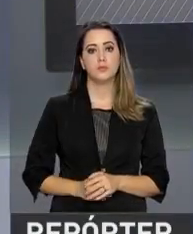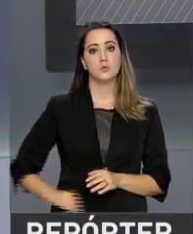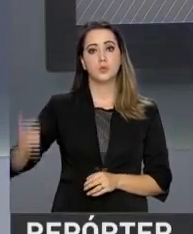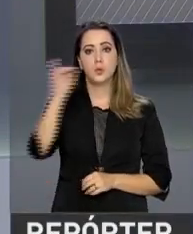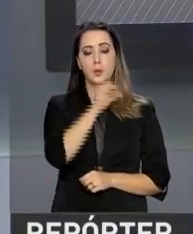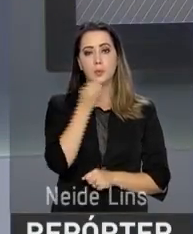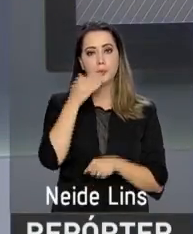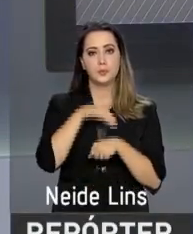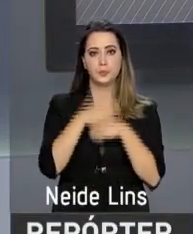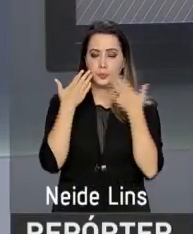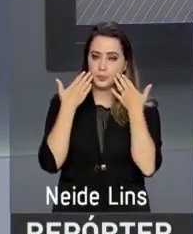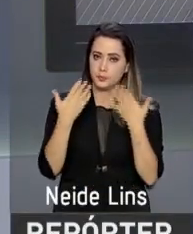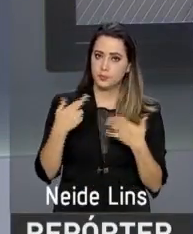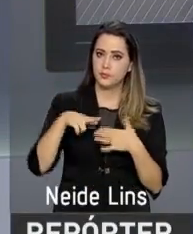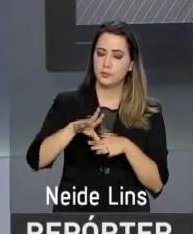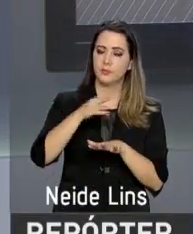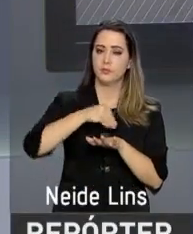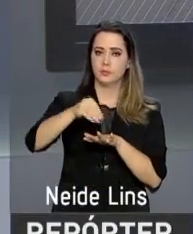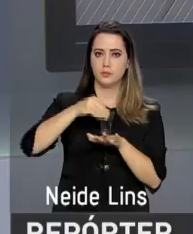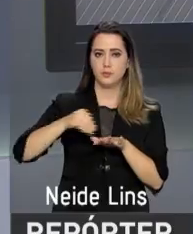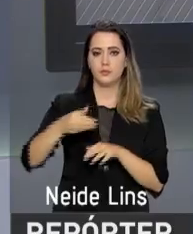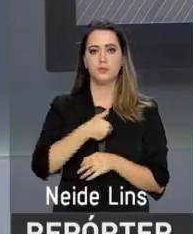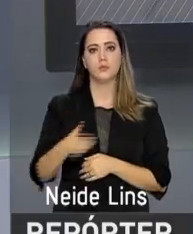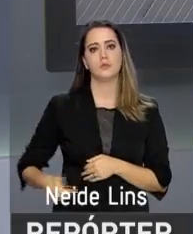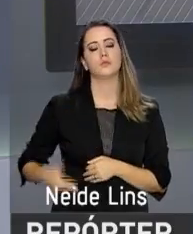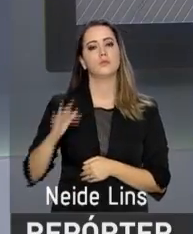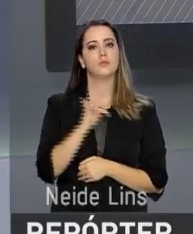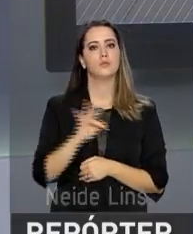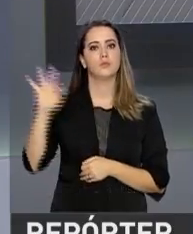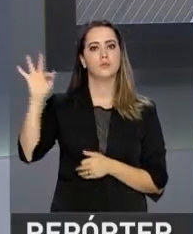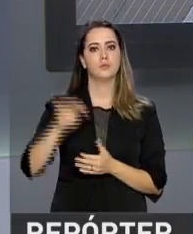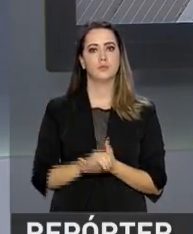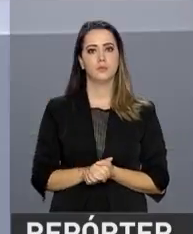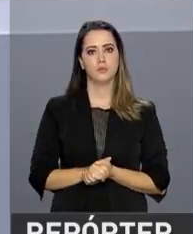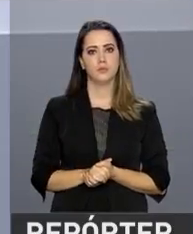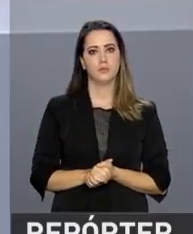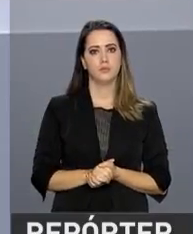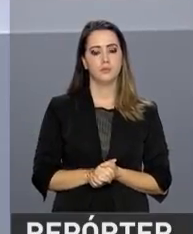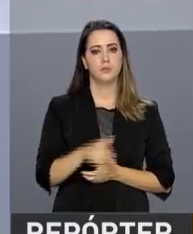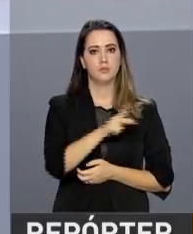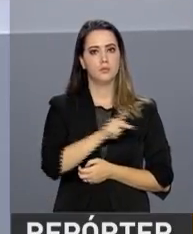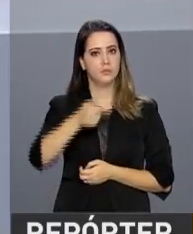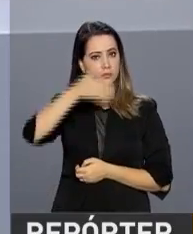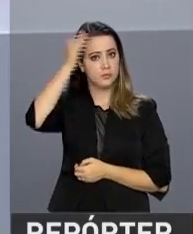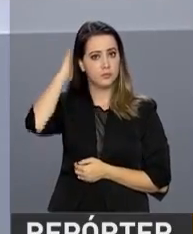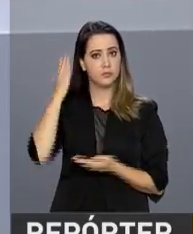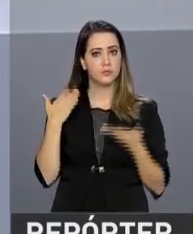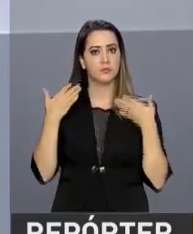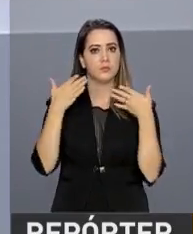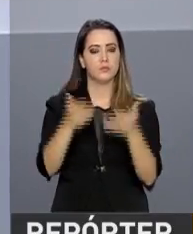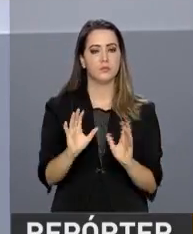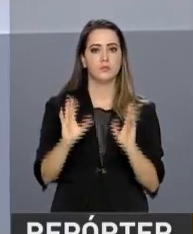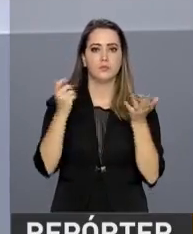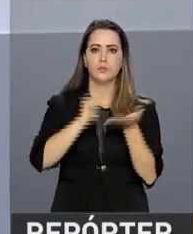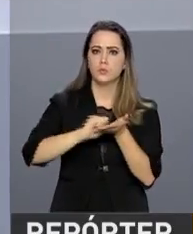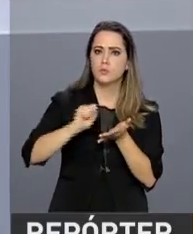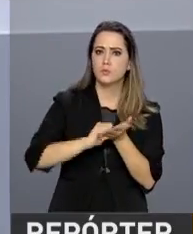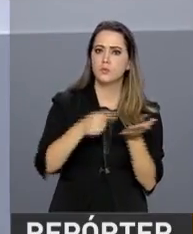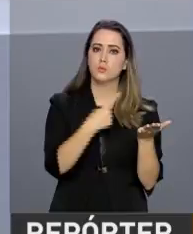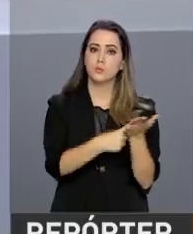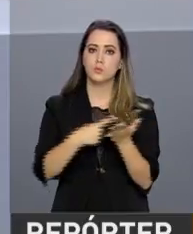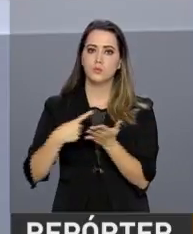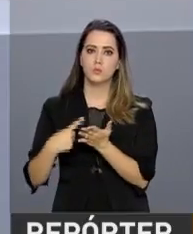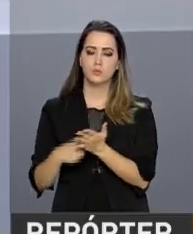Olá, boa noite. No ar, o repórter NBR com as notícias do governo federal. O presidente Michel Temer participou da cerimônia